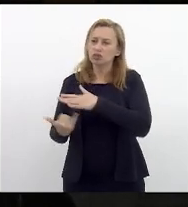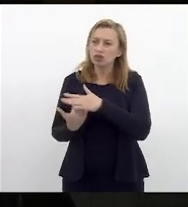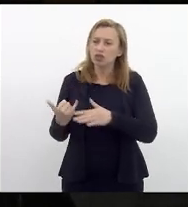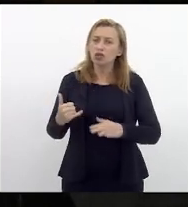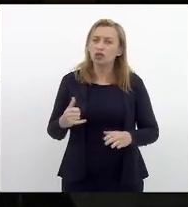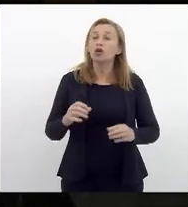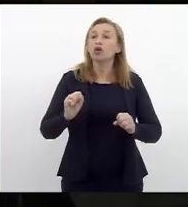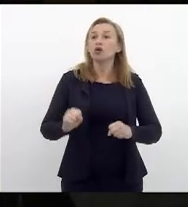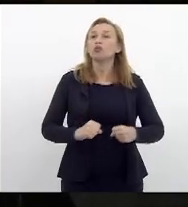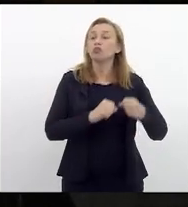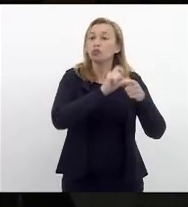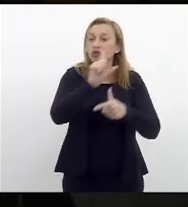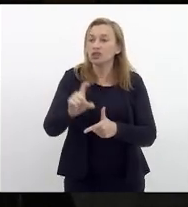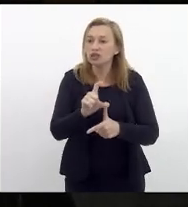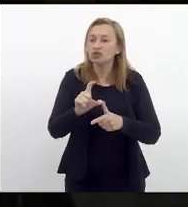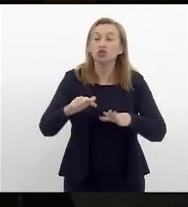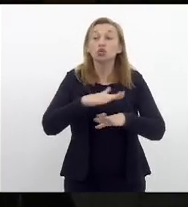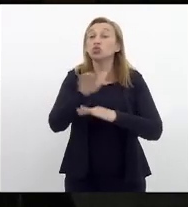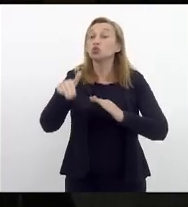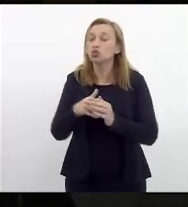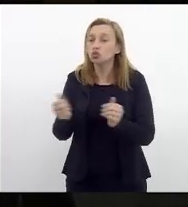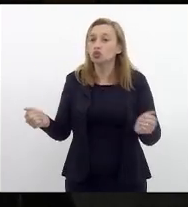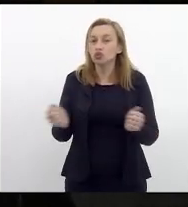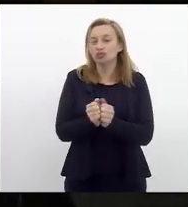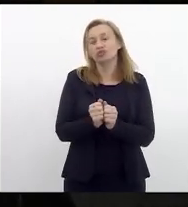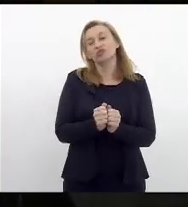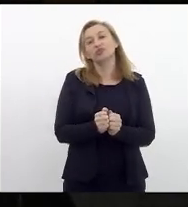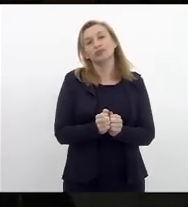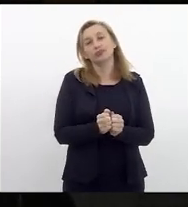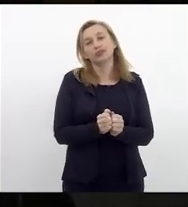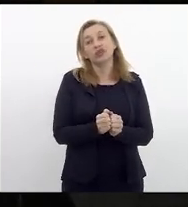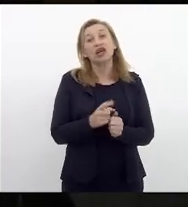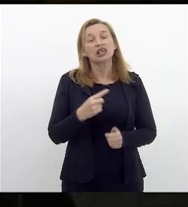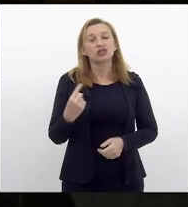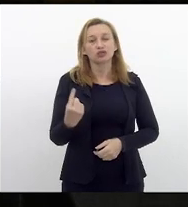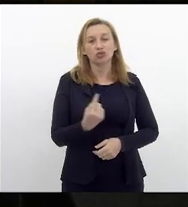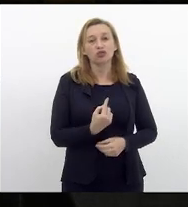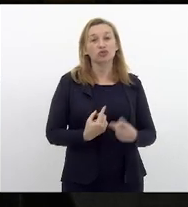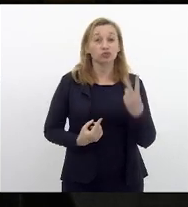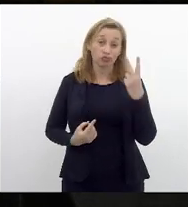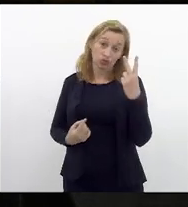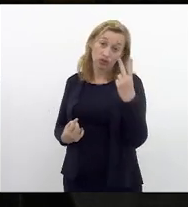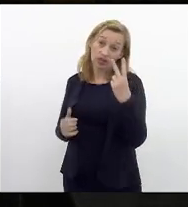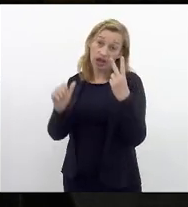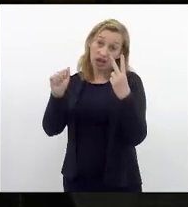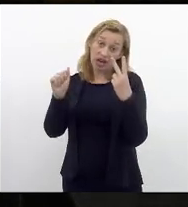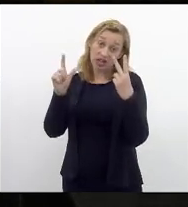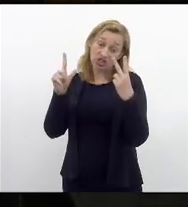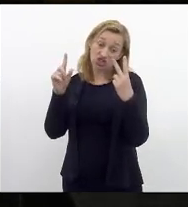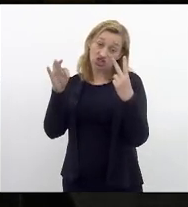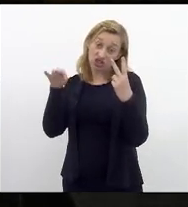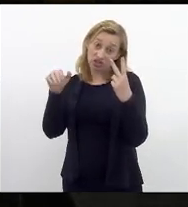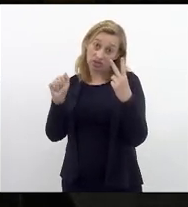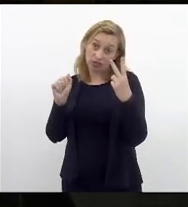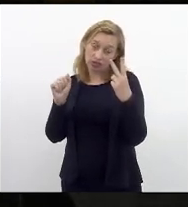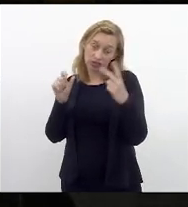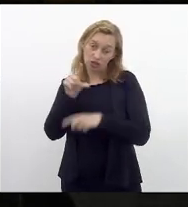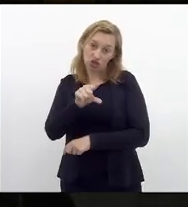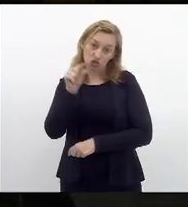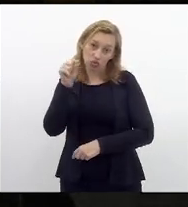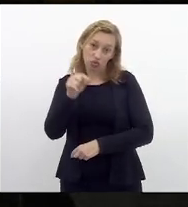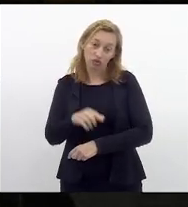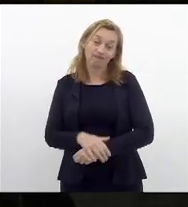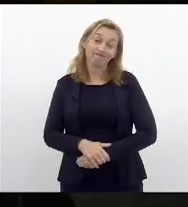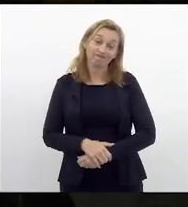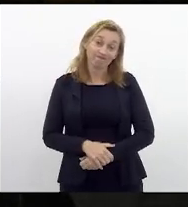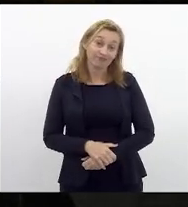todos participaram. E nós estamos ainda com 2 agências e escolhas